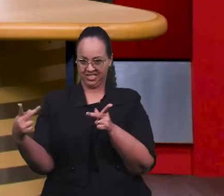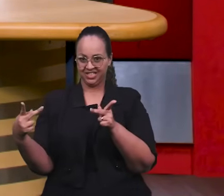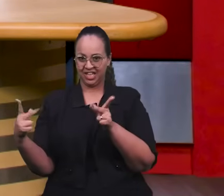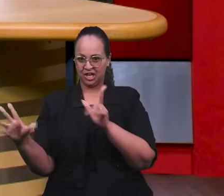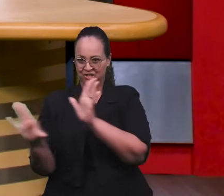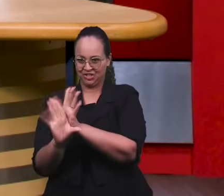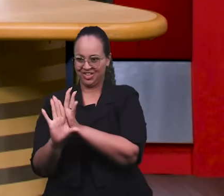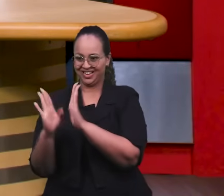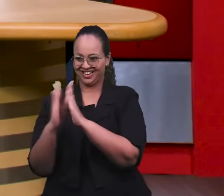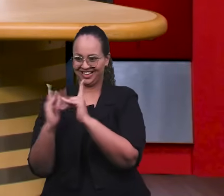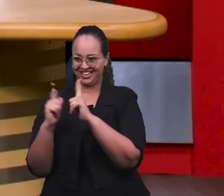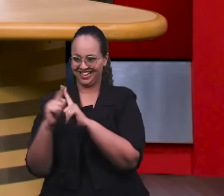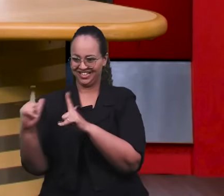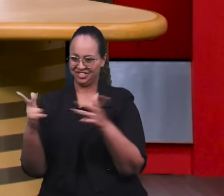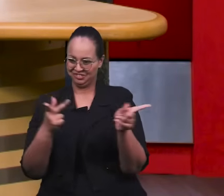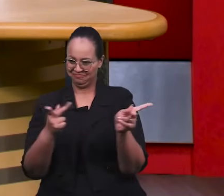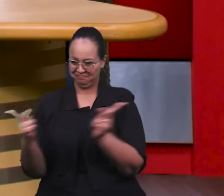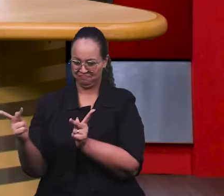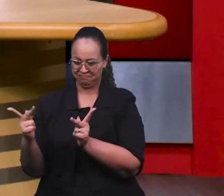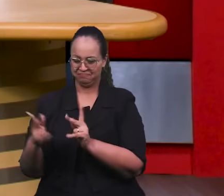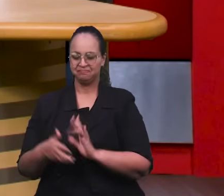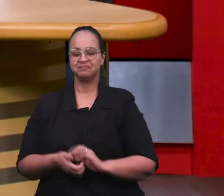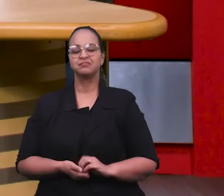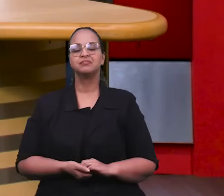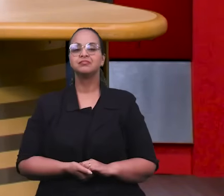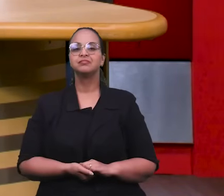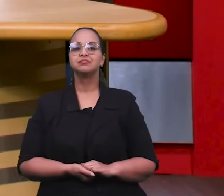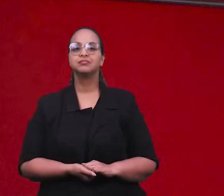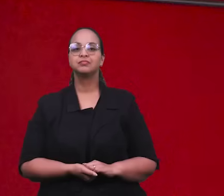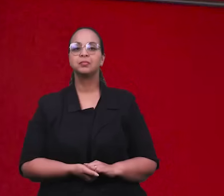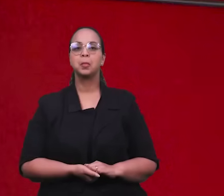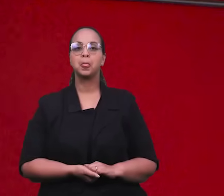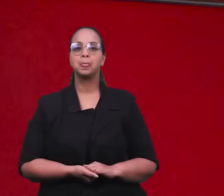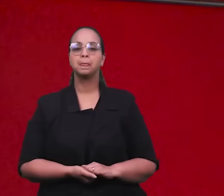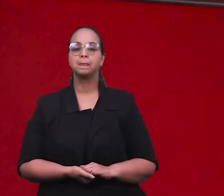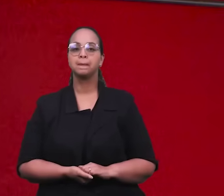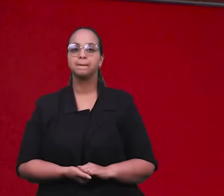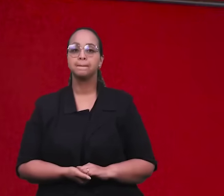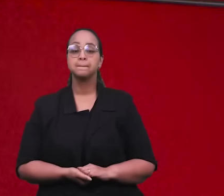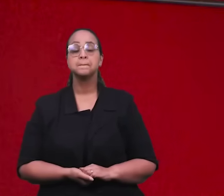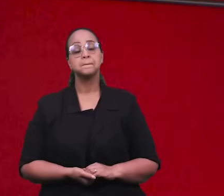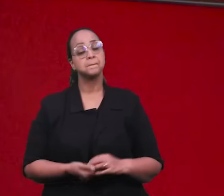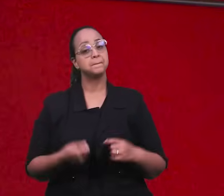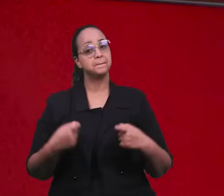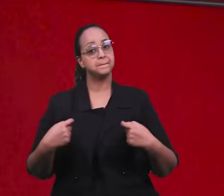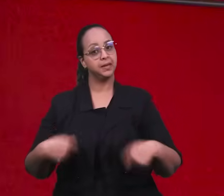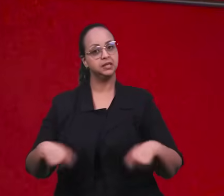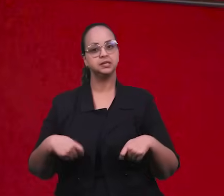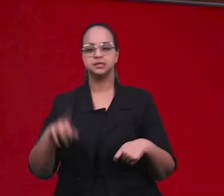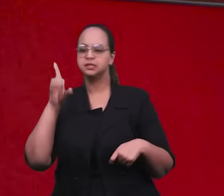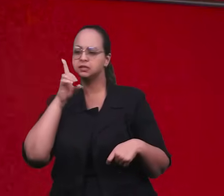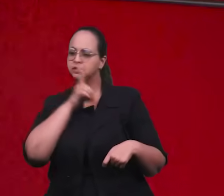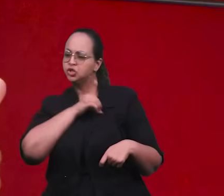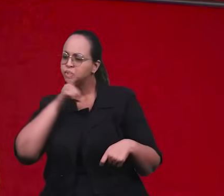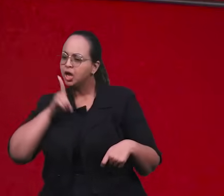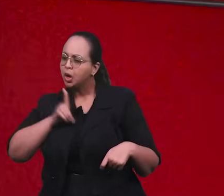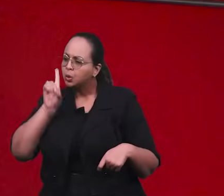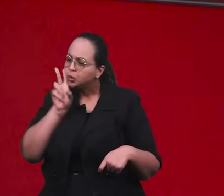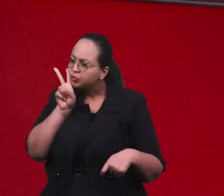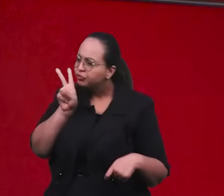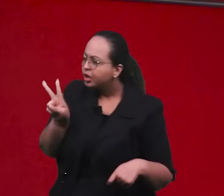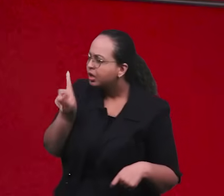pastor Jonas citou aqui, né, a questão da recepção. Precisamos ter esse diácono ali pronto, né, postado